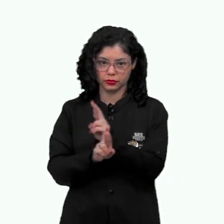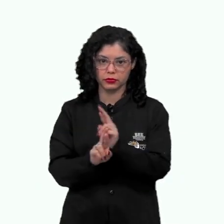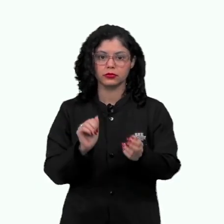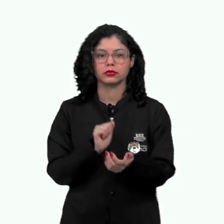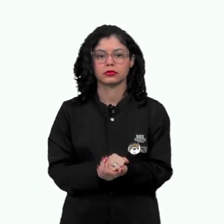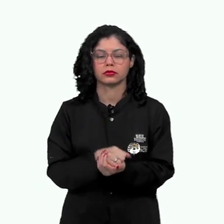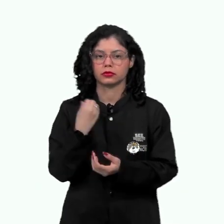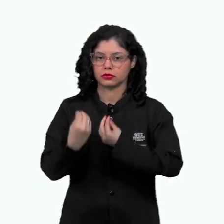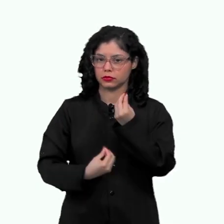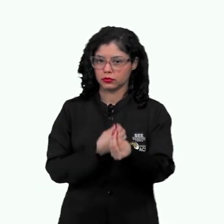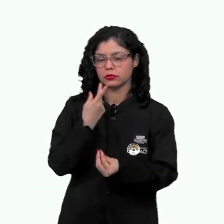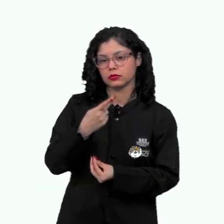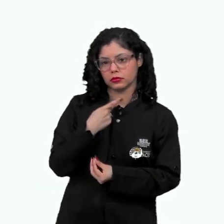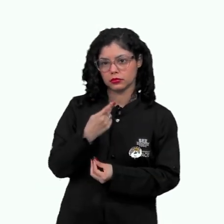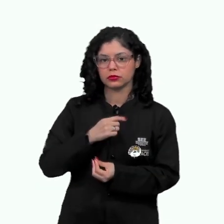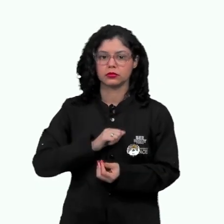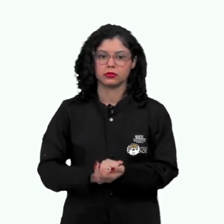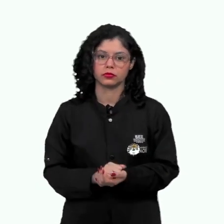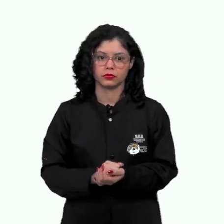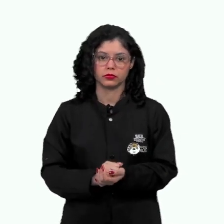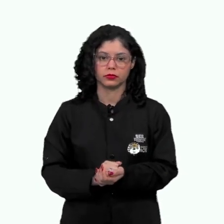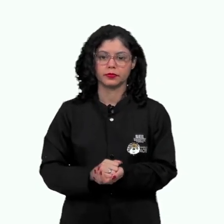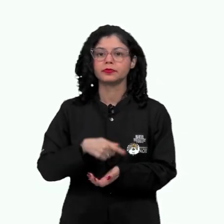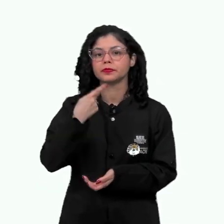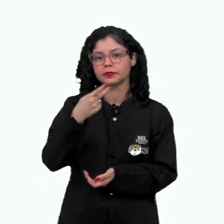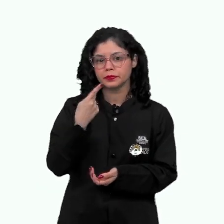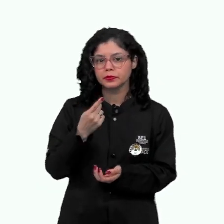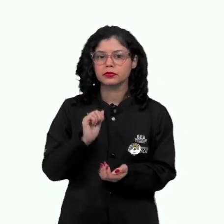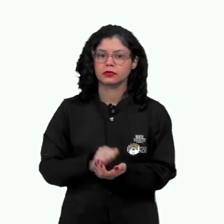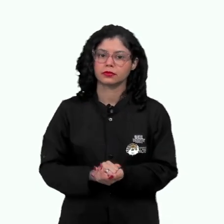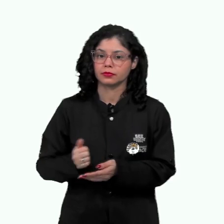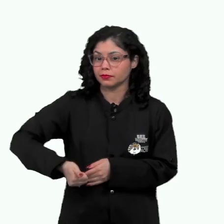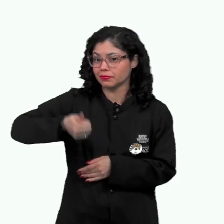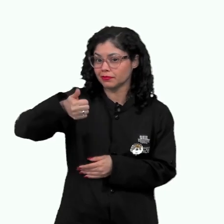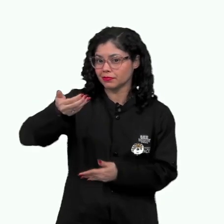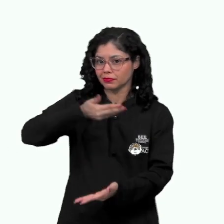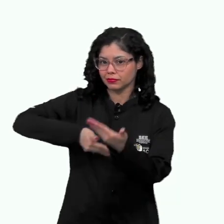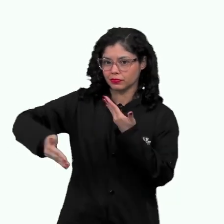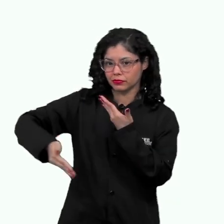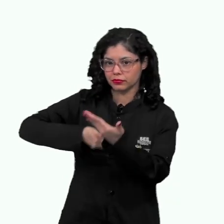como eu acabei de falar para vocês, com comentários, curtidas,